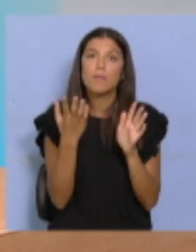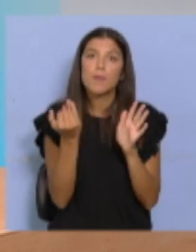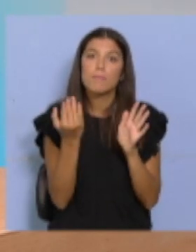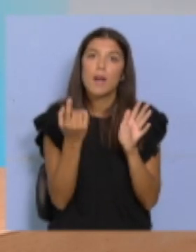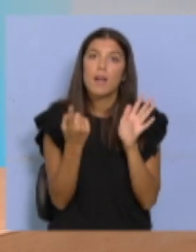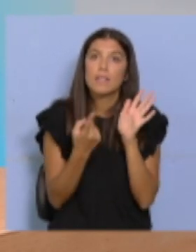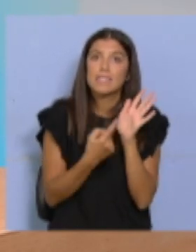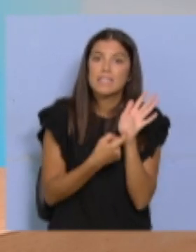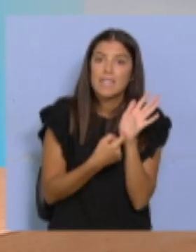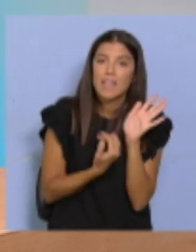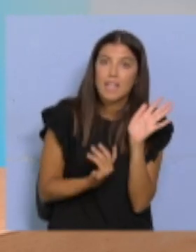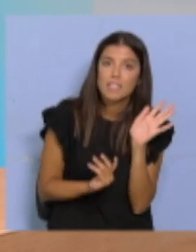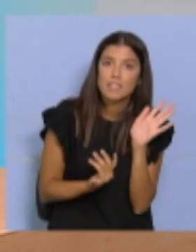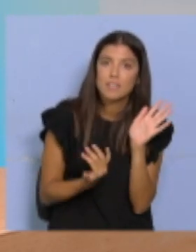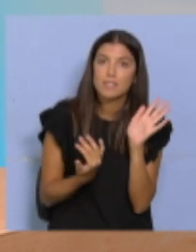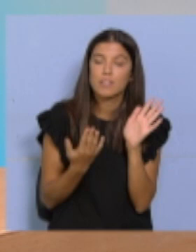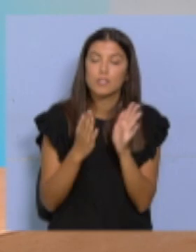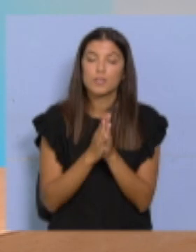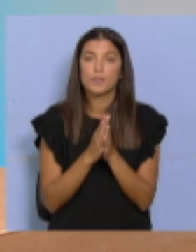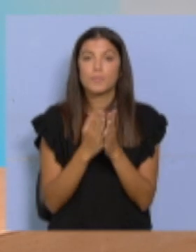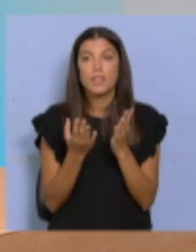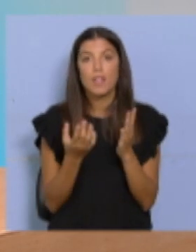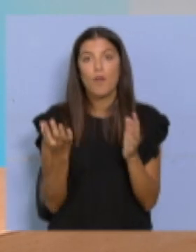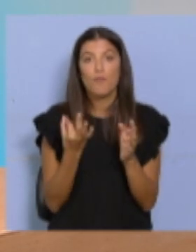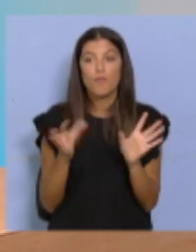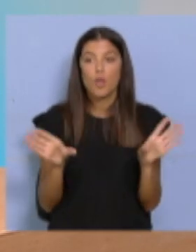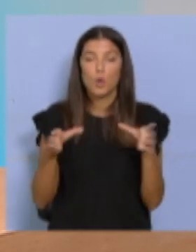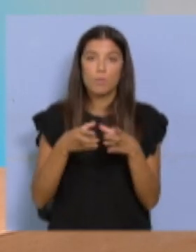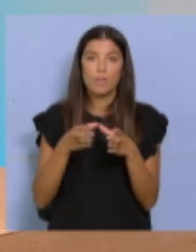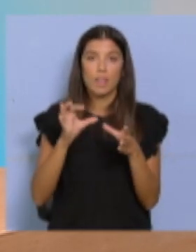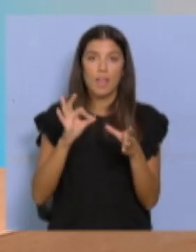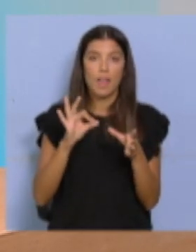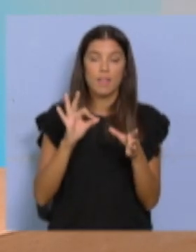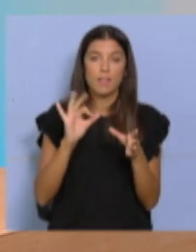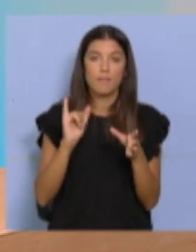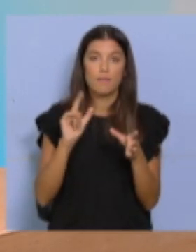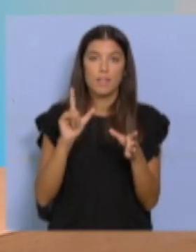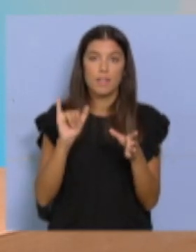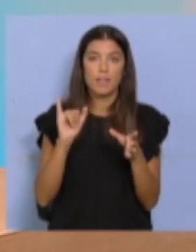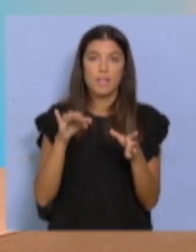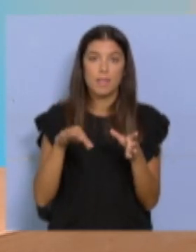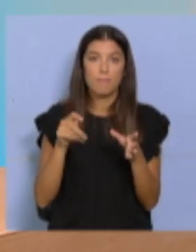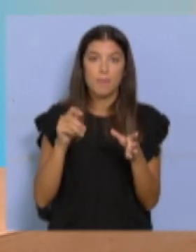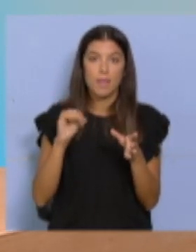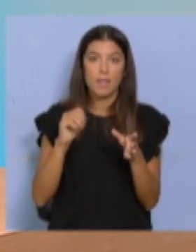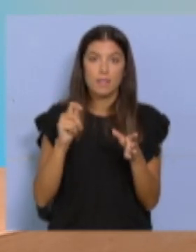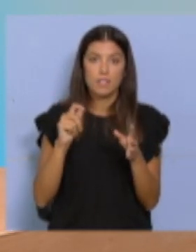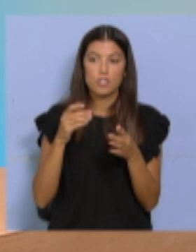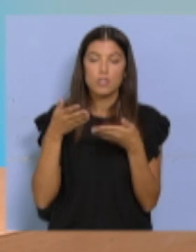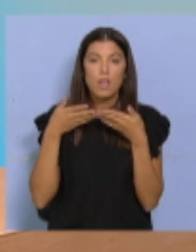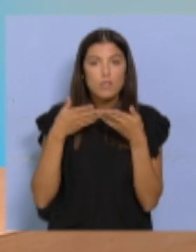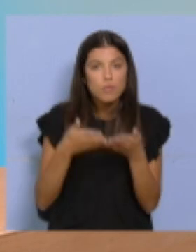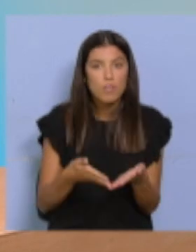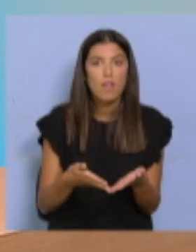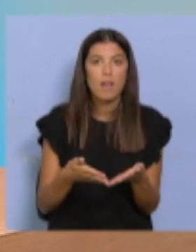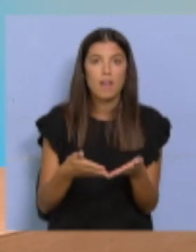filipenses, que de certa forma foi um apoio humano, próximo, de caridade, inclusive dando-lhe